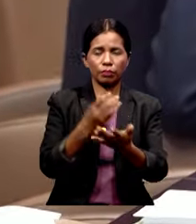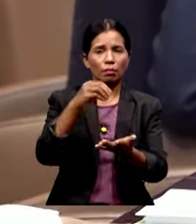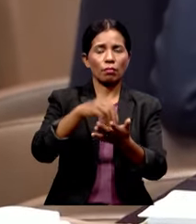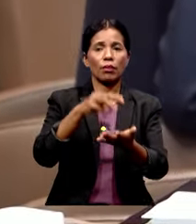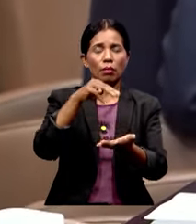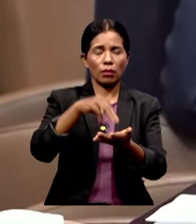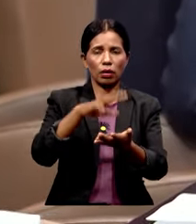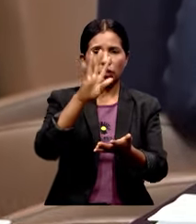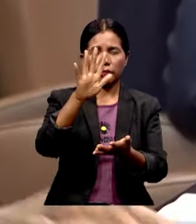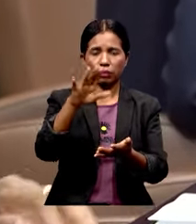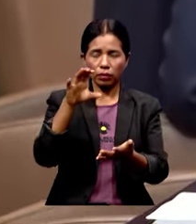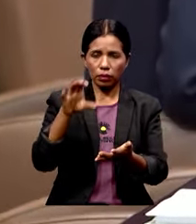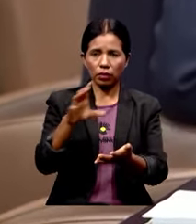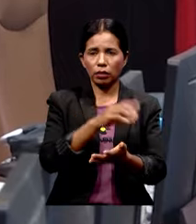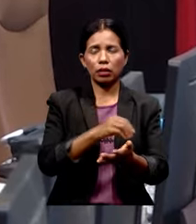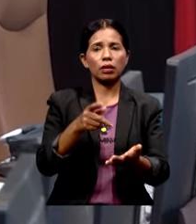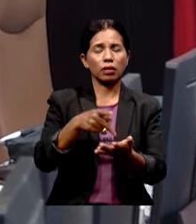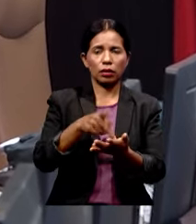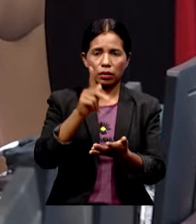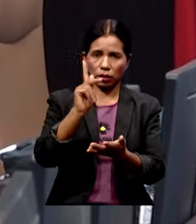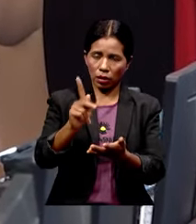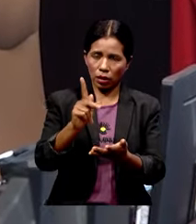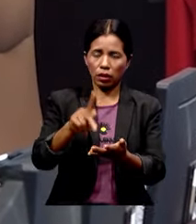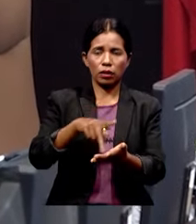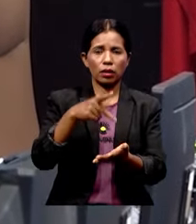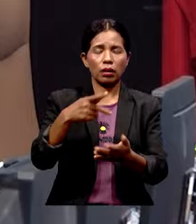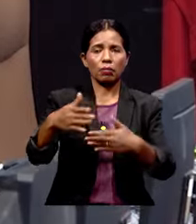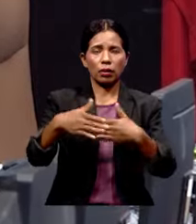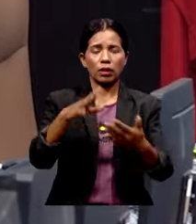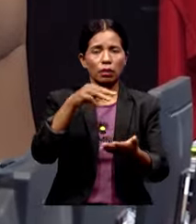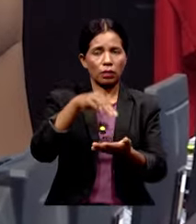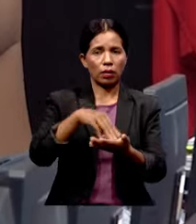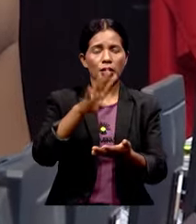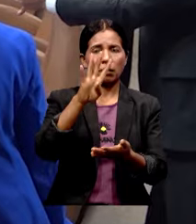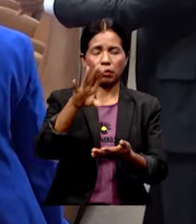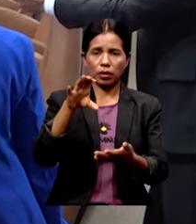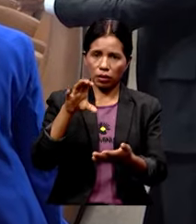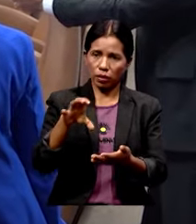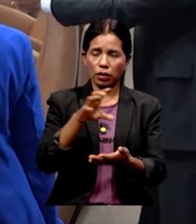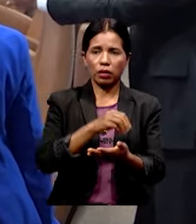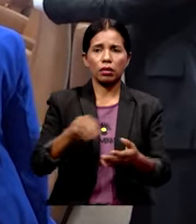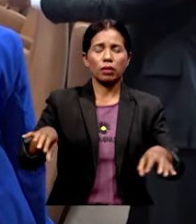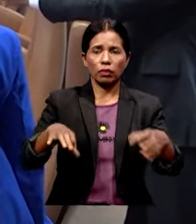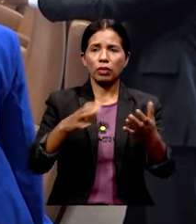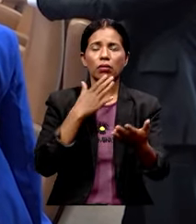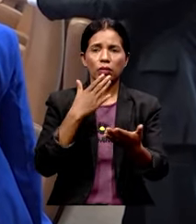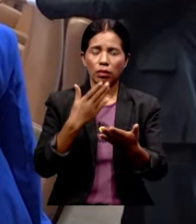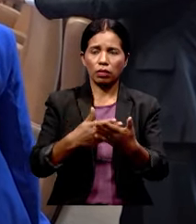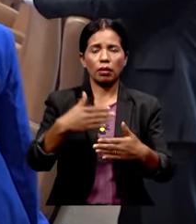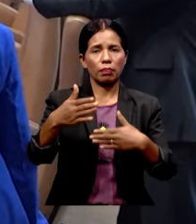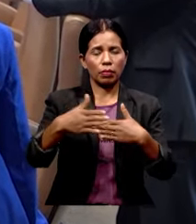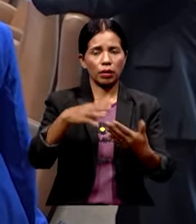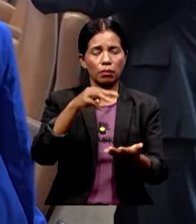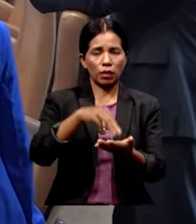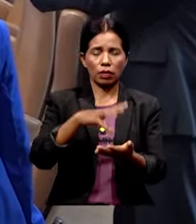atus lima ba categoria salário no vencimento, basic milhão atos hat, ba categoria bens no serviço, basic milhão atos